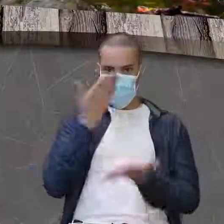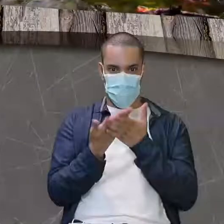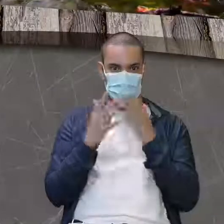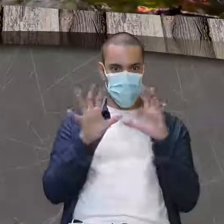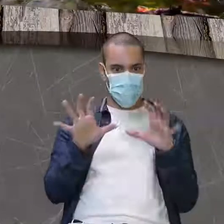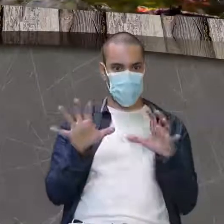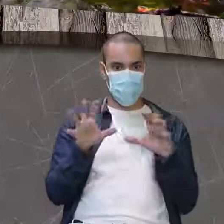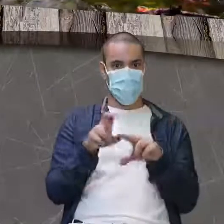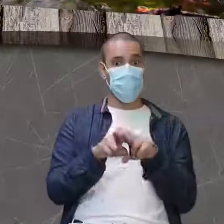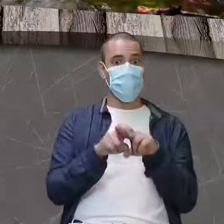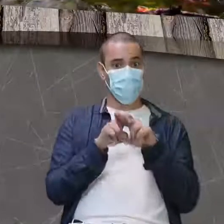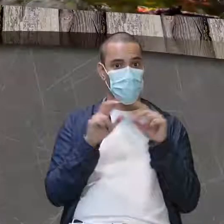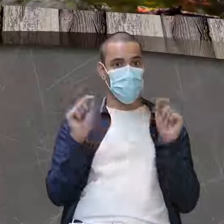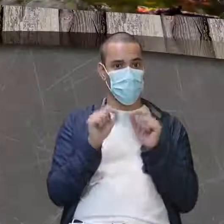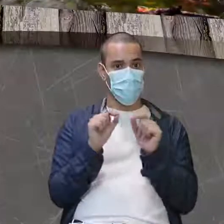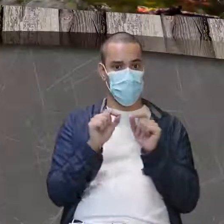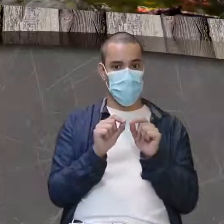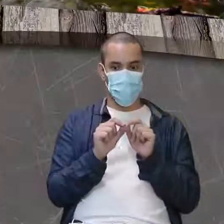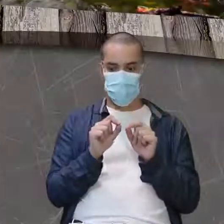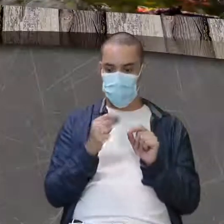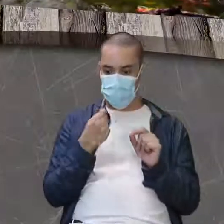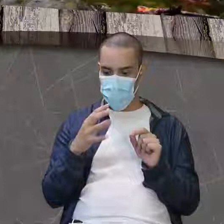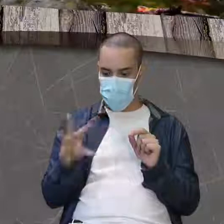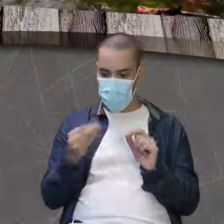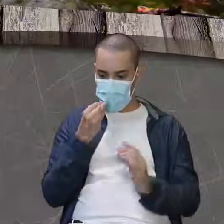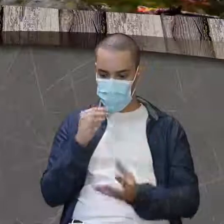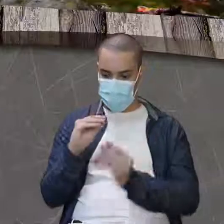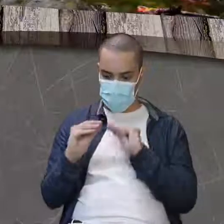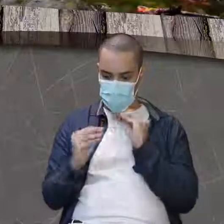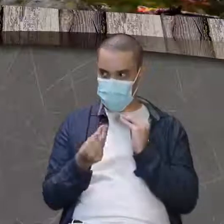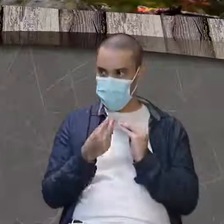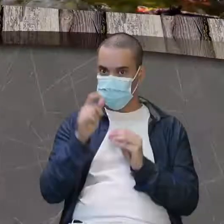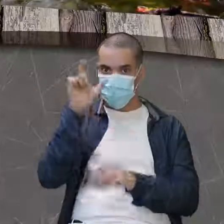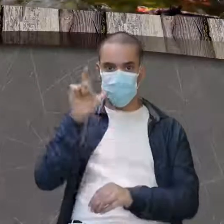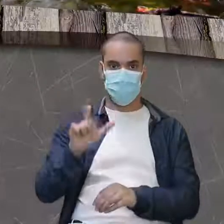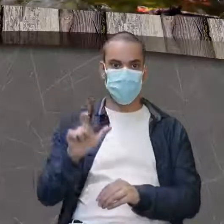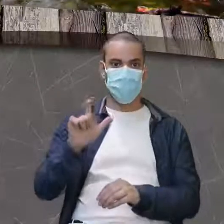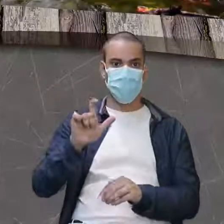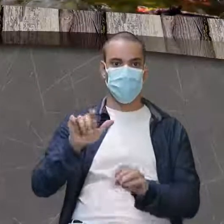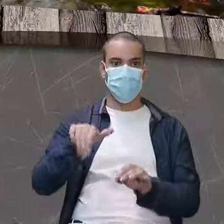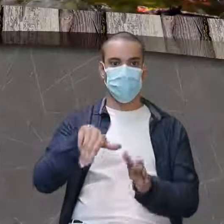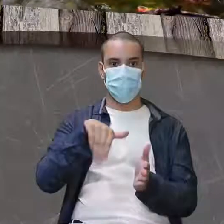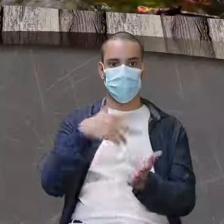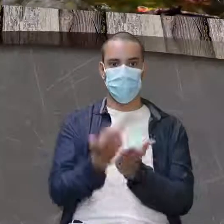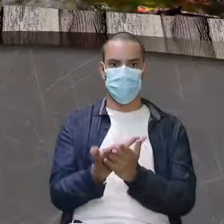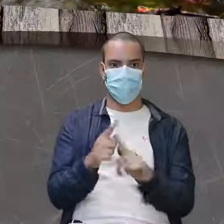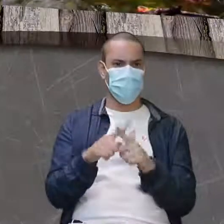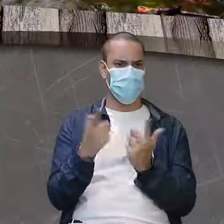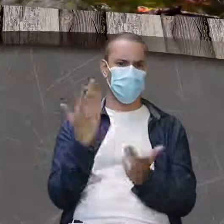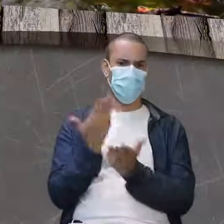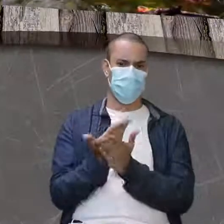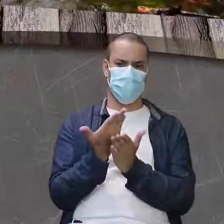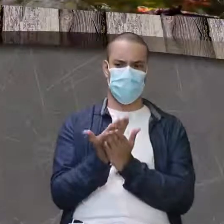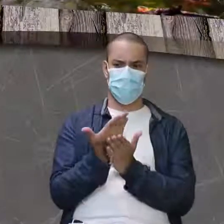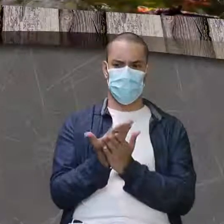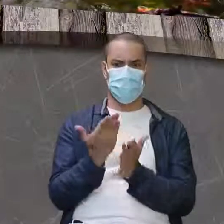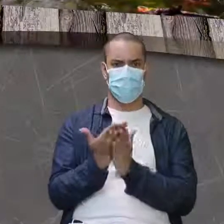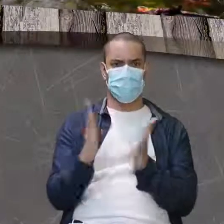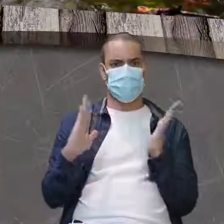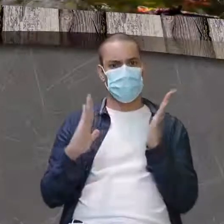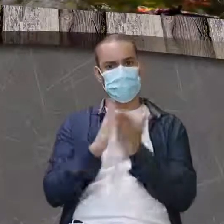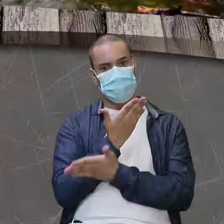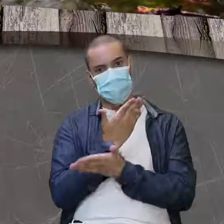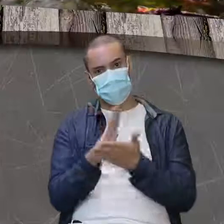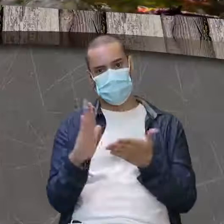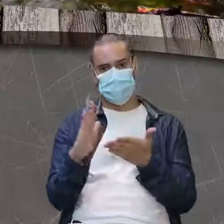nisso. E aí, por isso, eles fazem esse processo de antropofagia. Mas são estudos aí, né? São casos,